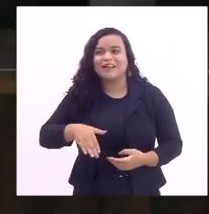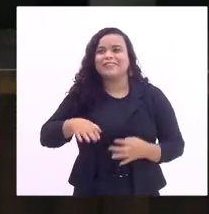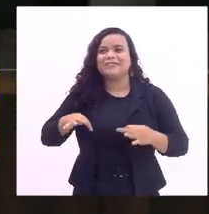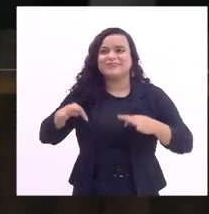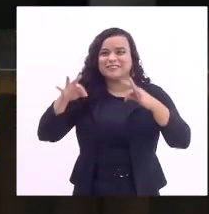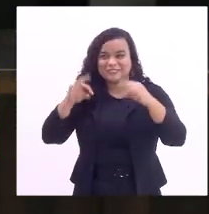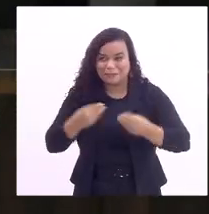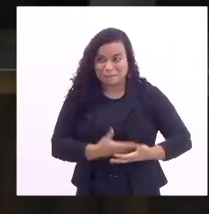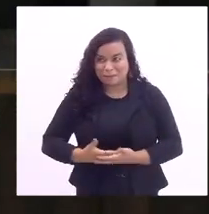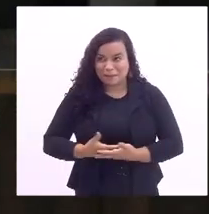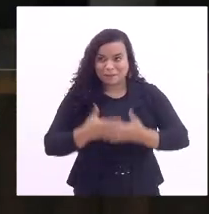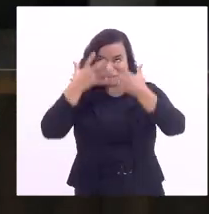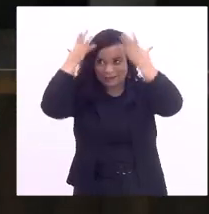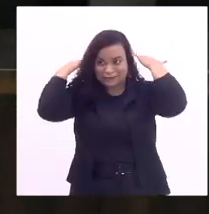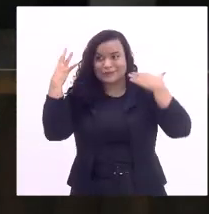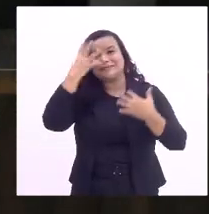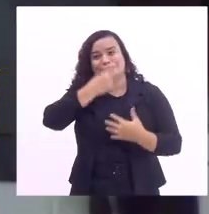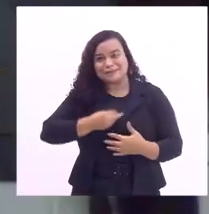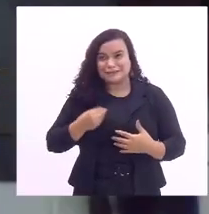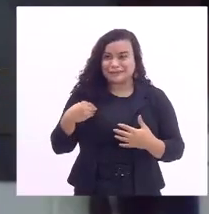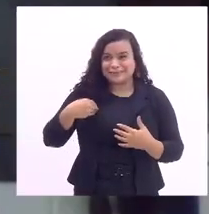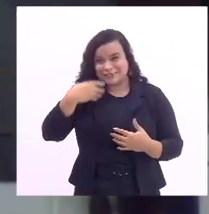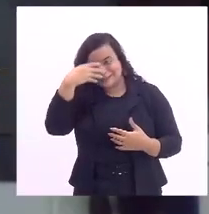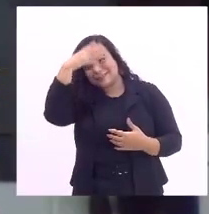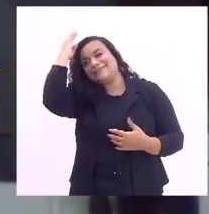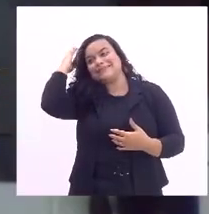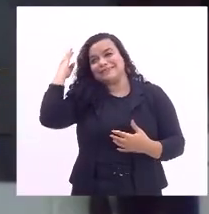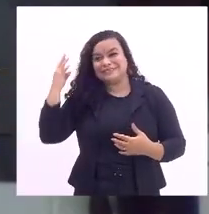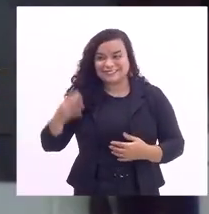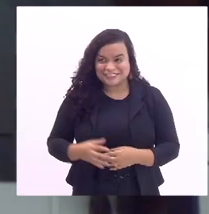Bebeto com cabelo bonito aí, igual o nosso. Esse negócio está na moda, hein, Bebeto?